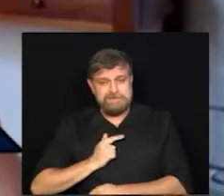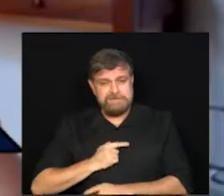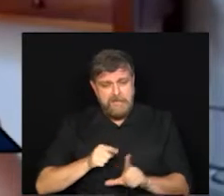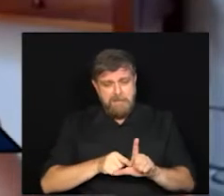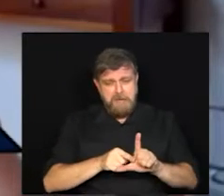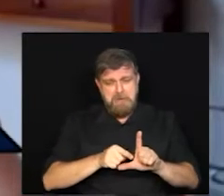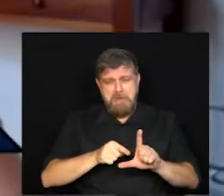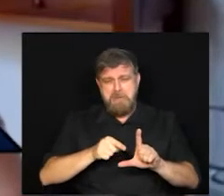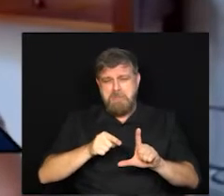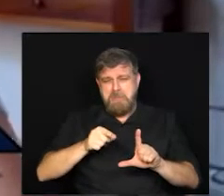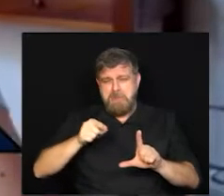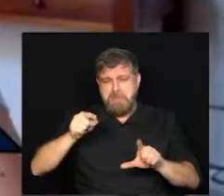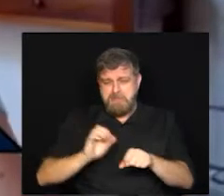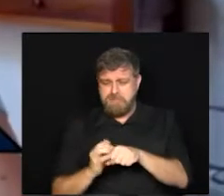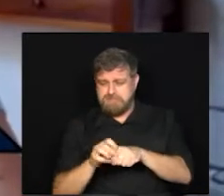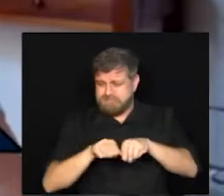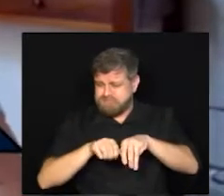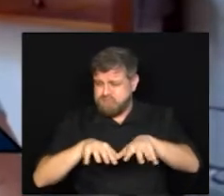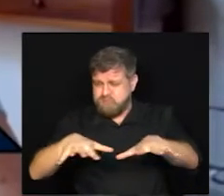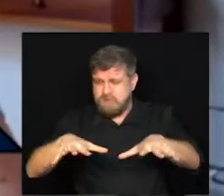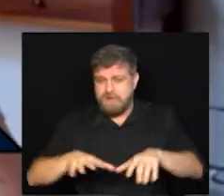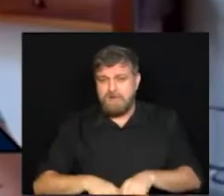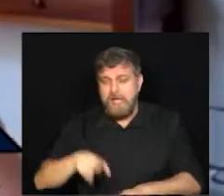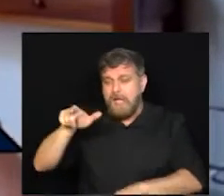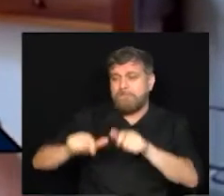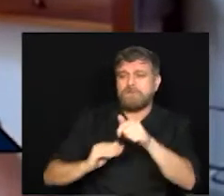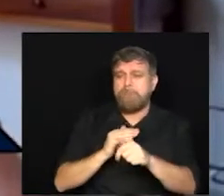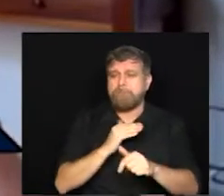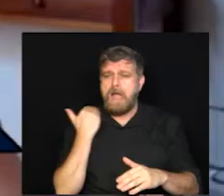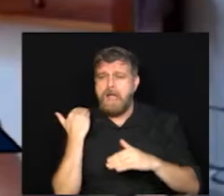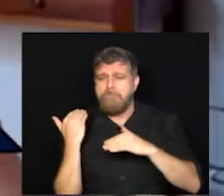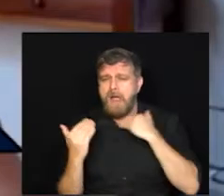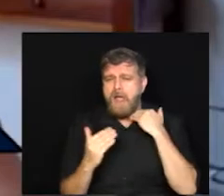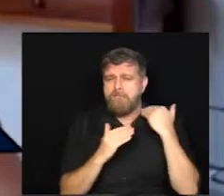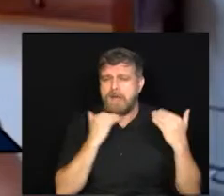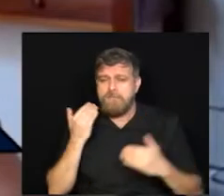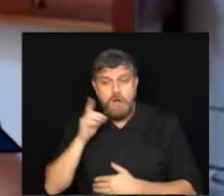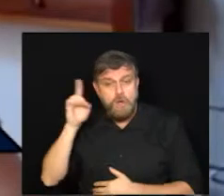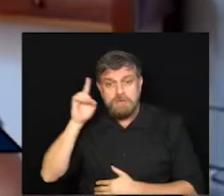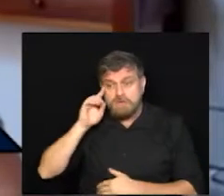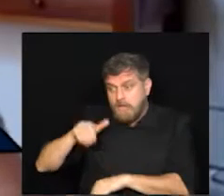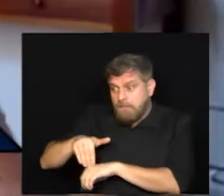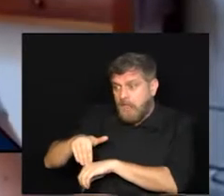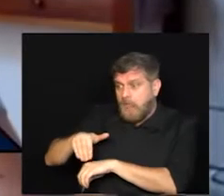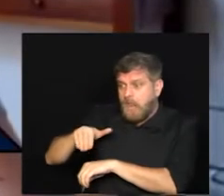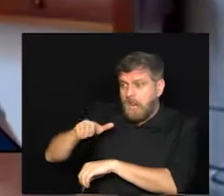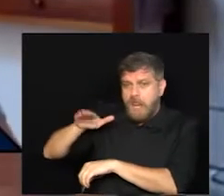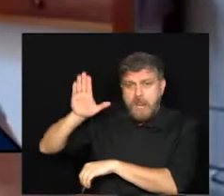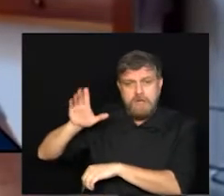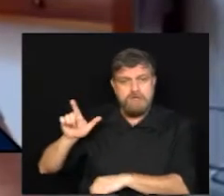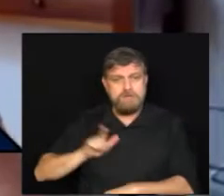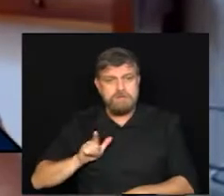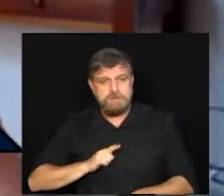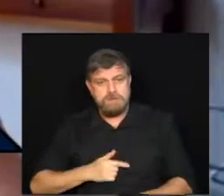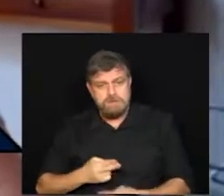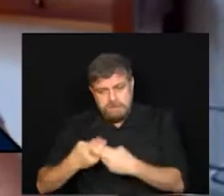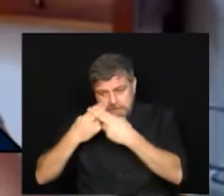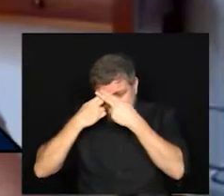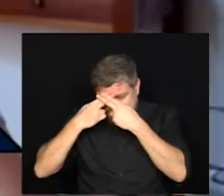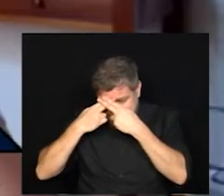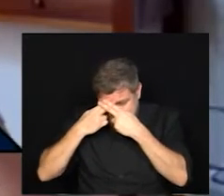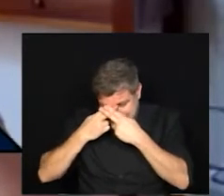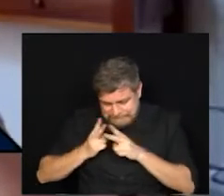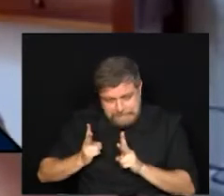da contaminação, o número de mortes cada dia maior, as sequelas que